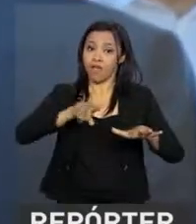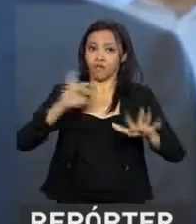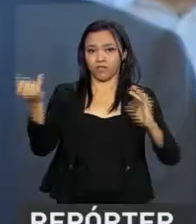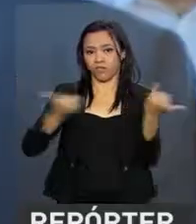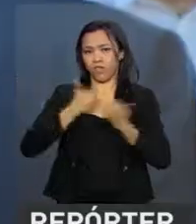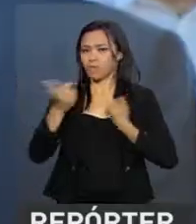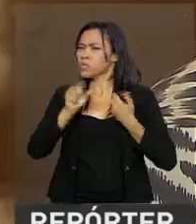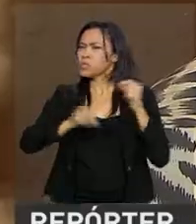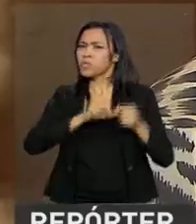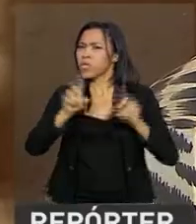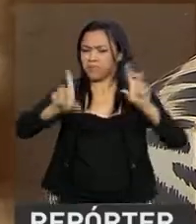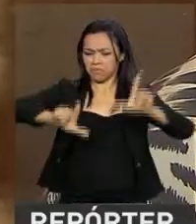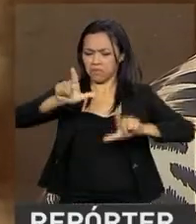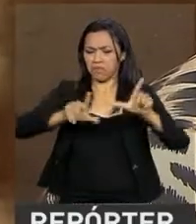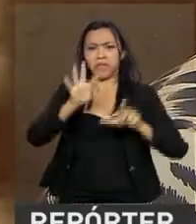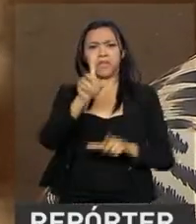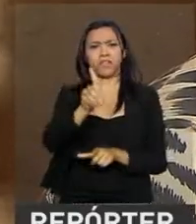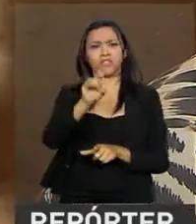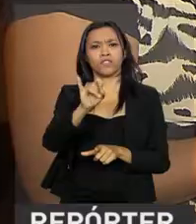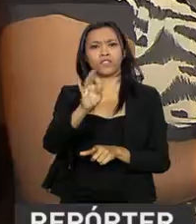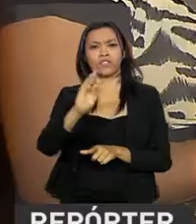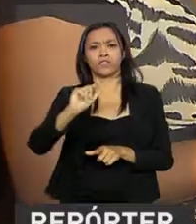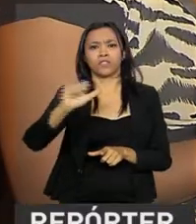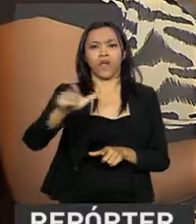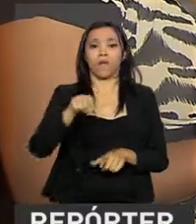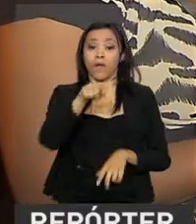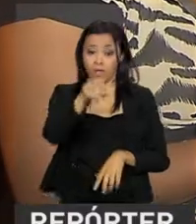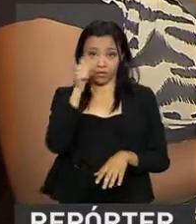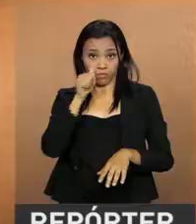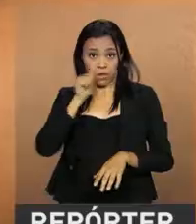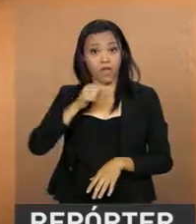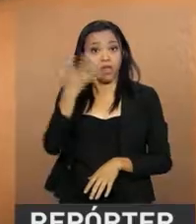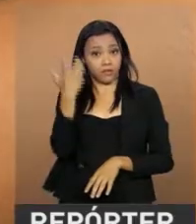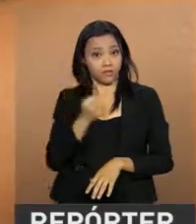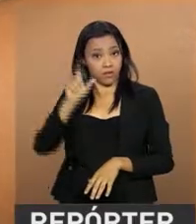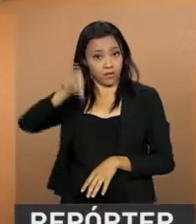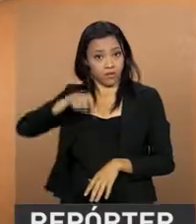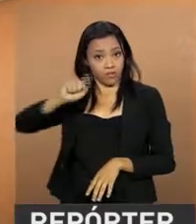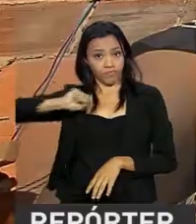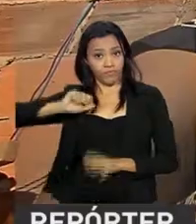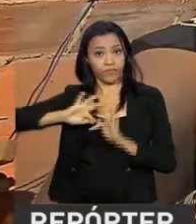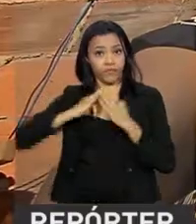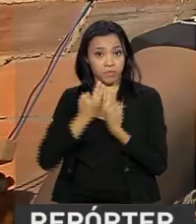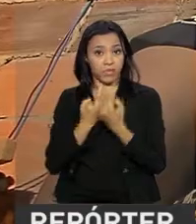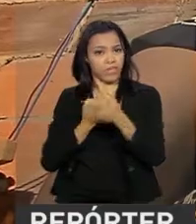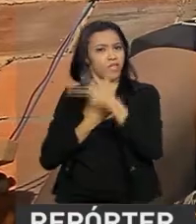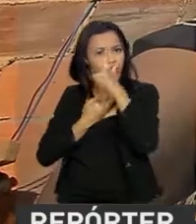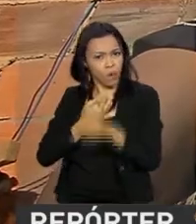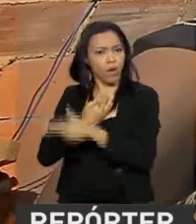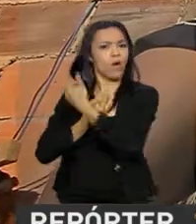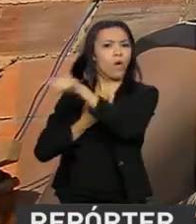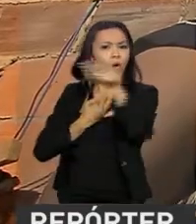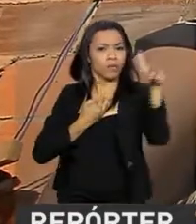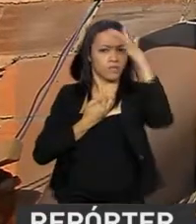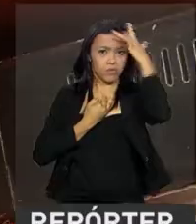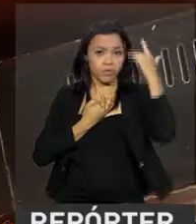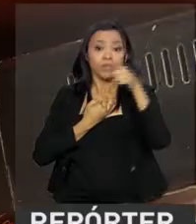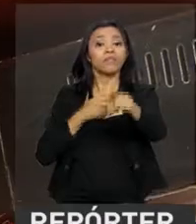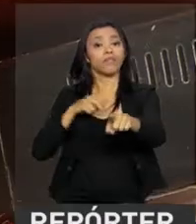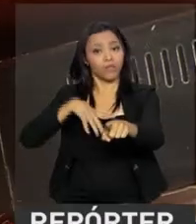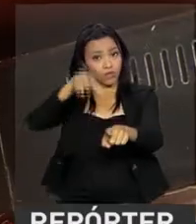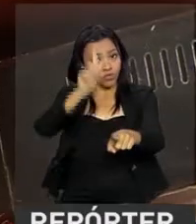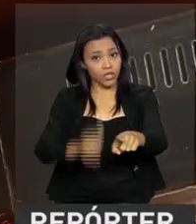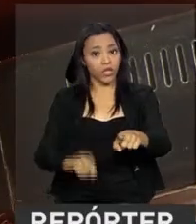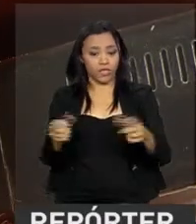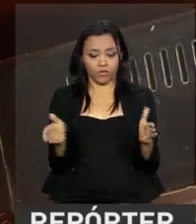que é tv digital edilene é beneficiária do programa bolsa família como todos os outros que recebem o benefício ela tem direito a um